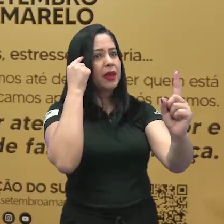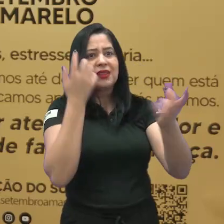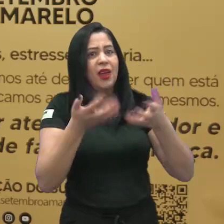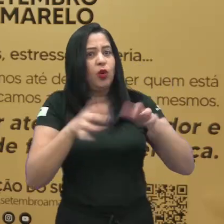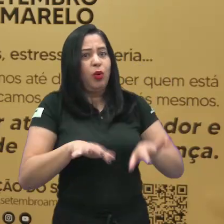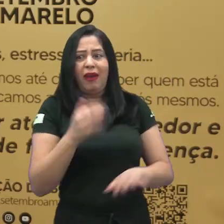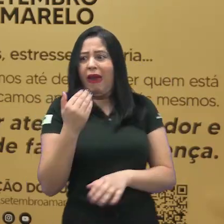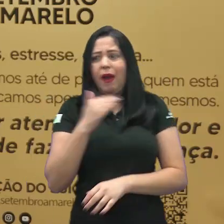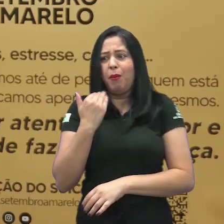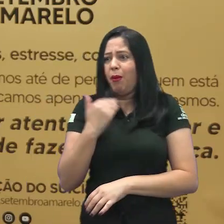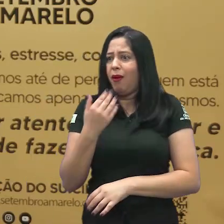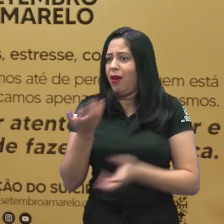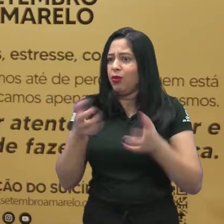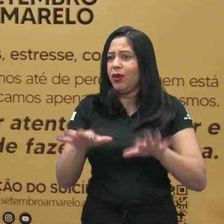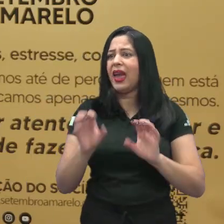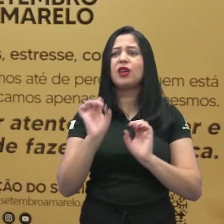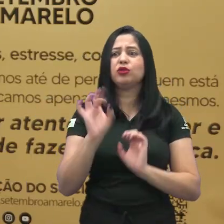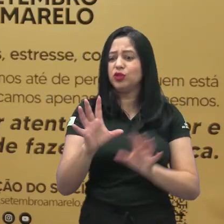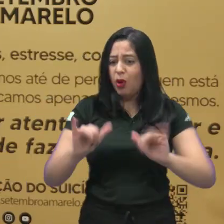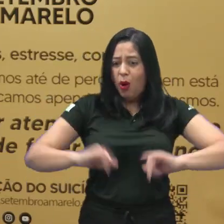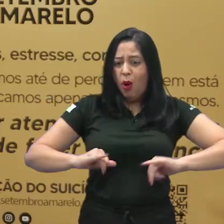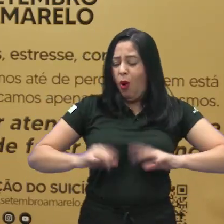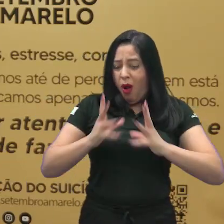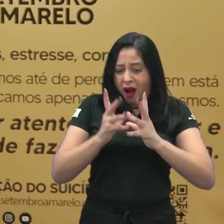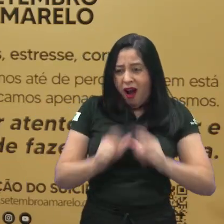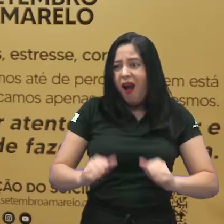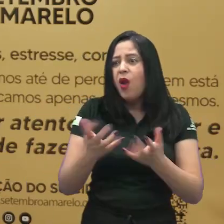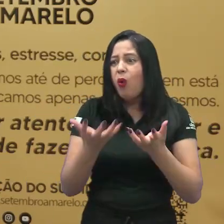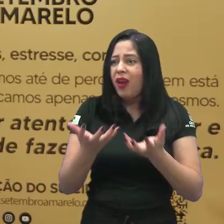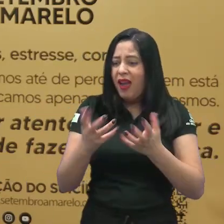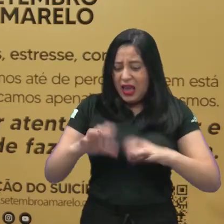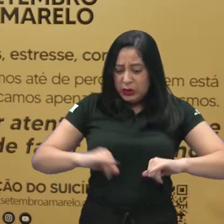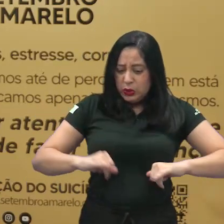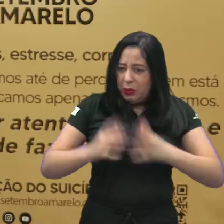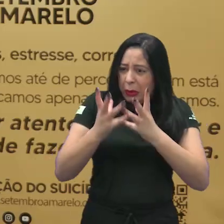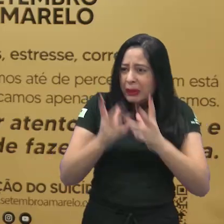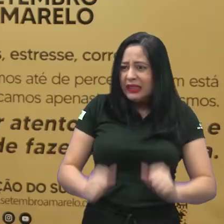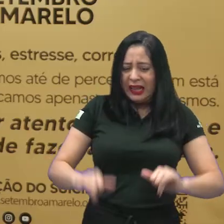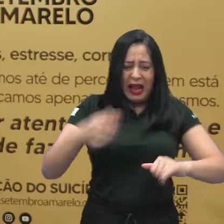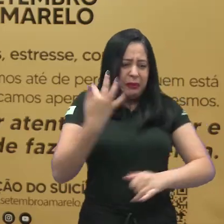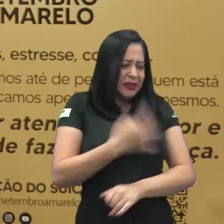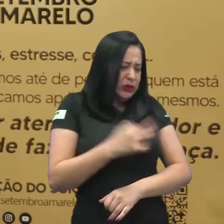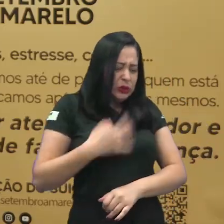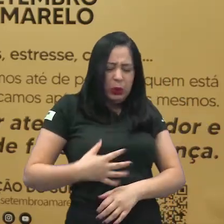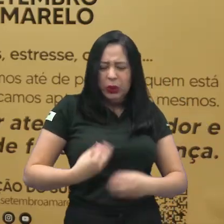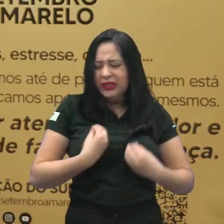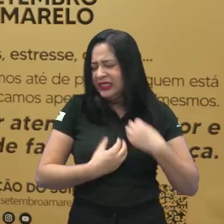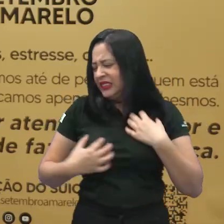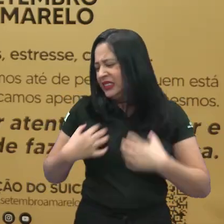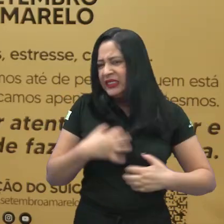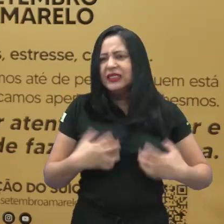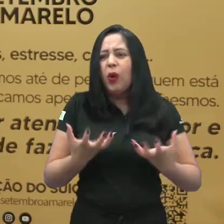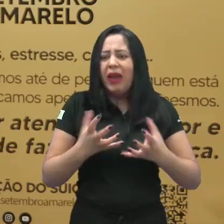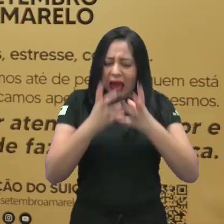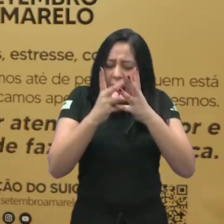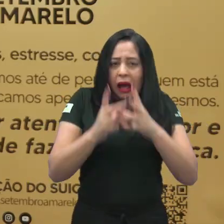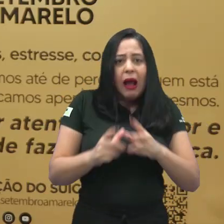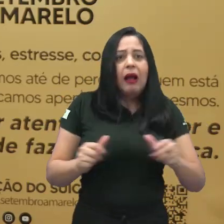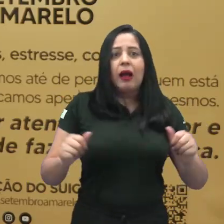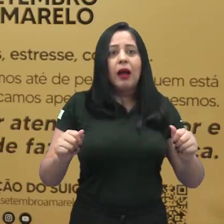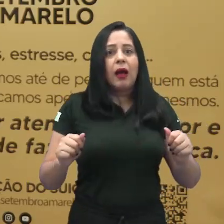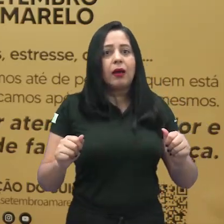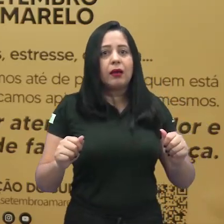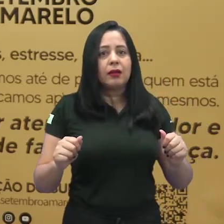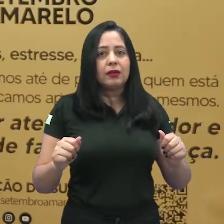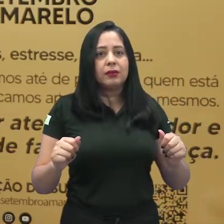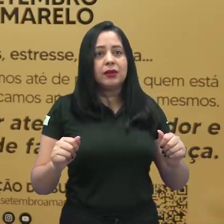Que a questão dela, de fato, é se livrar dessa dor, né? E aonde a gente faz isso no dia a dia,